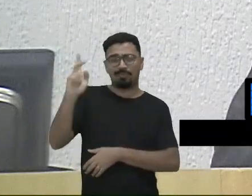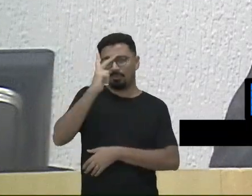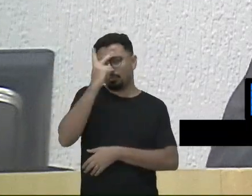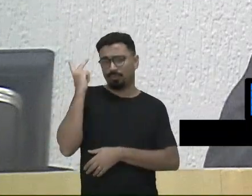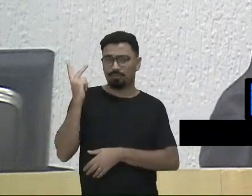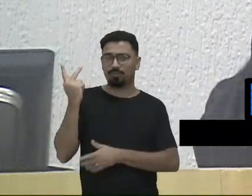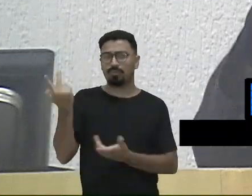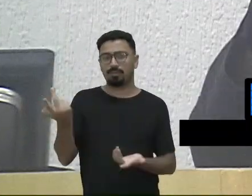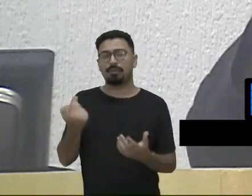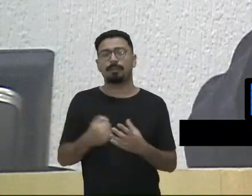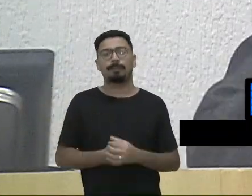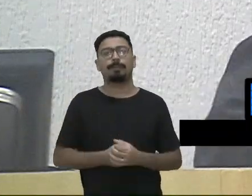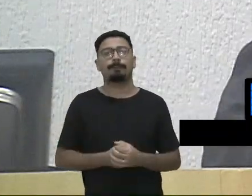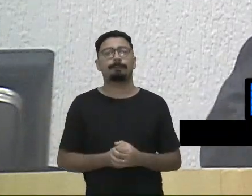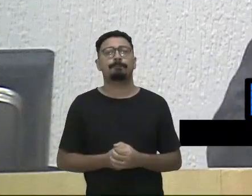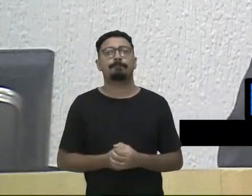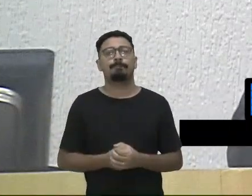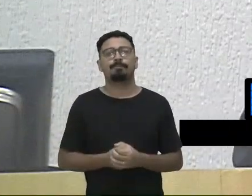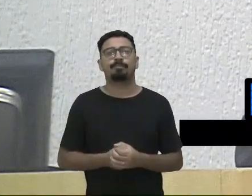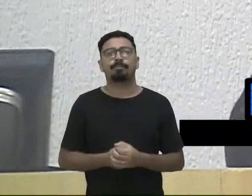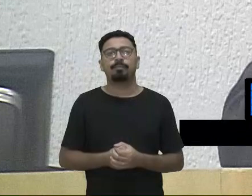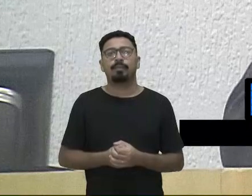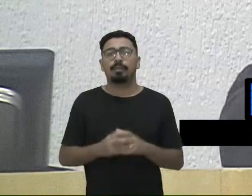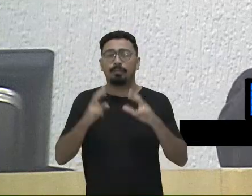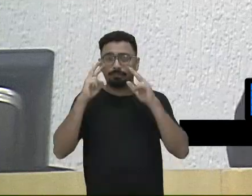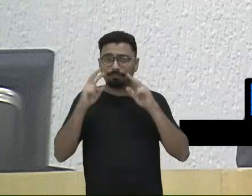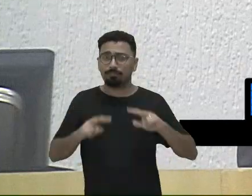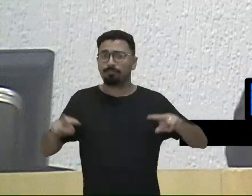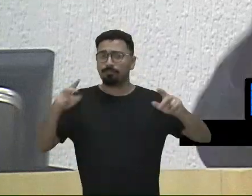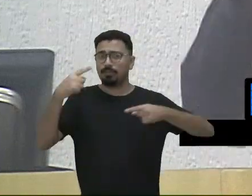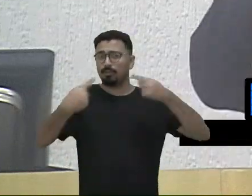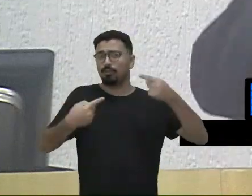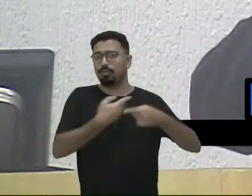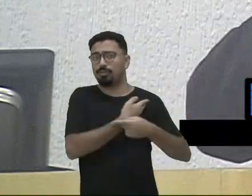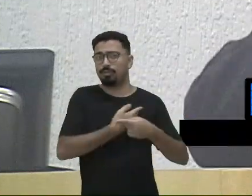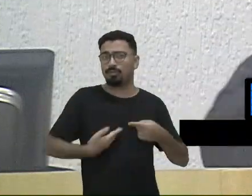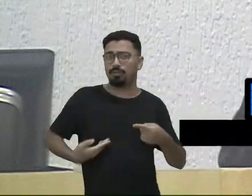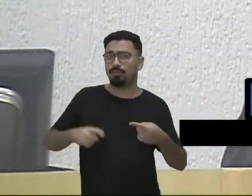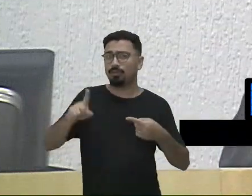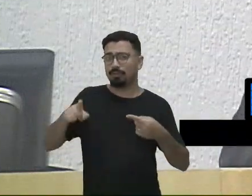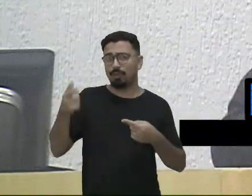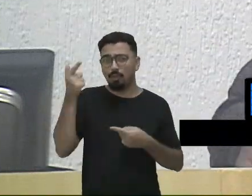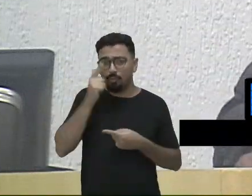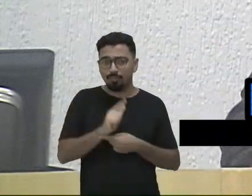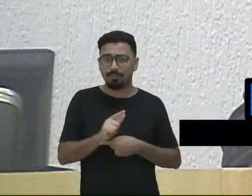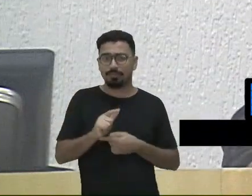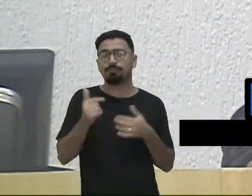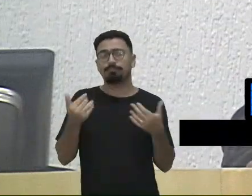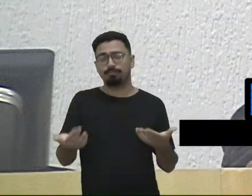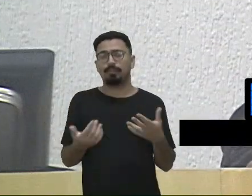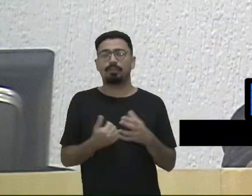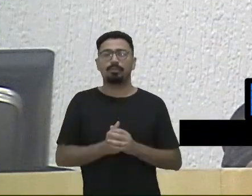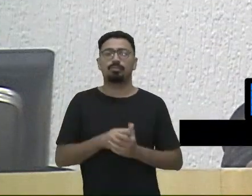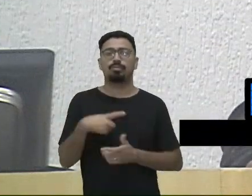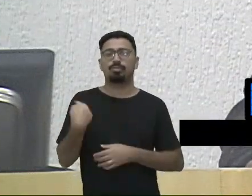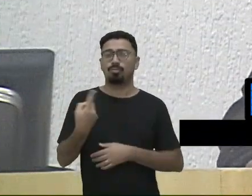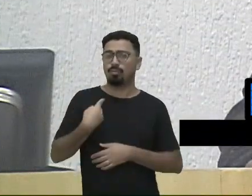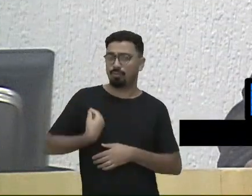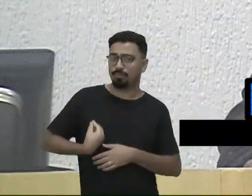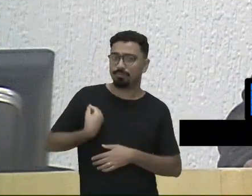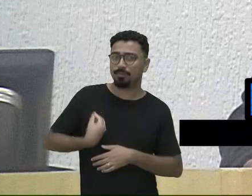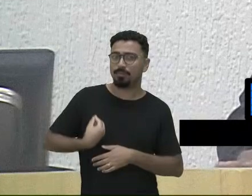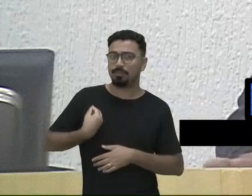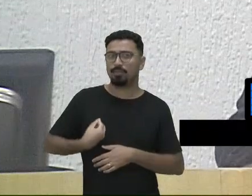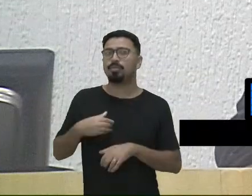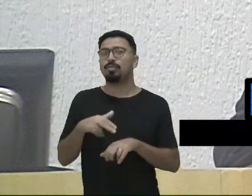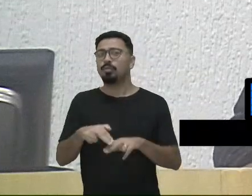somos as pessoas que a visão dessas políticas públicas pretende alcançar. Então, hoje a gente vem aqui muito mais num